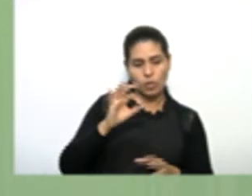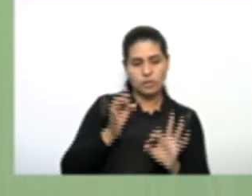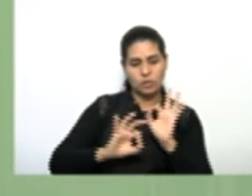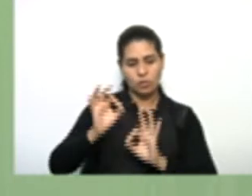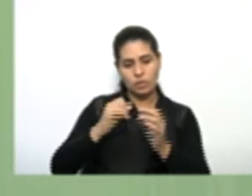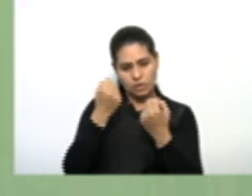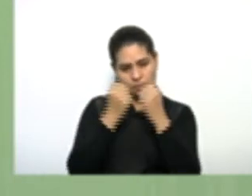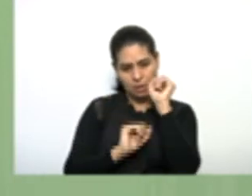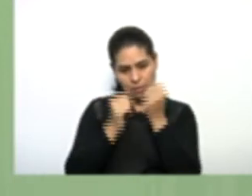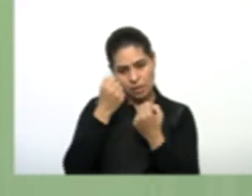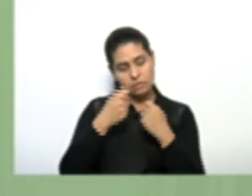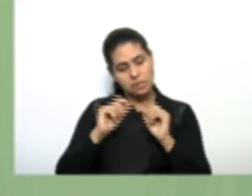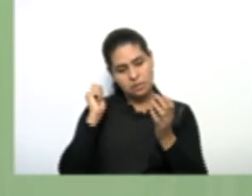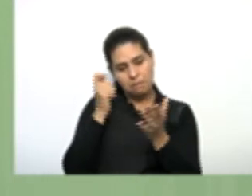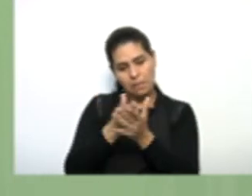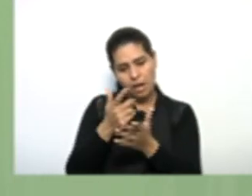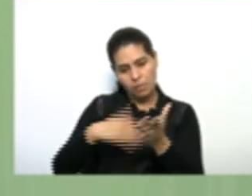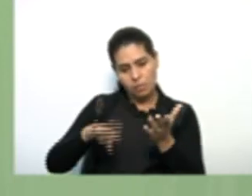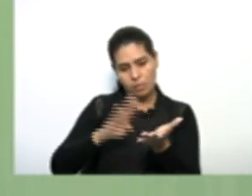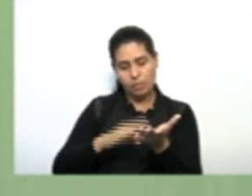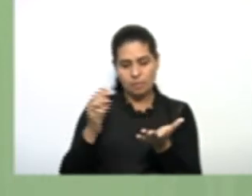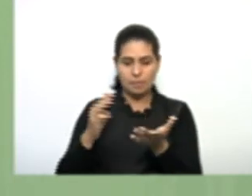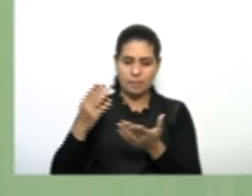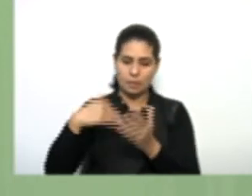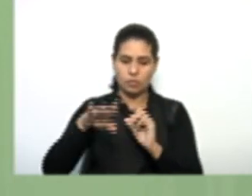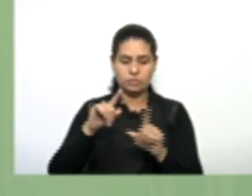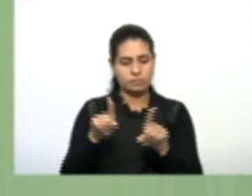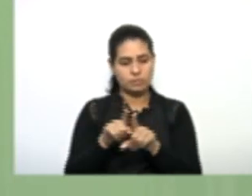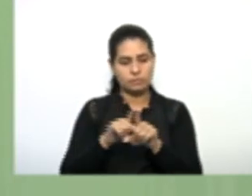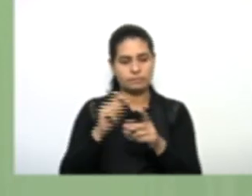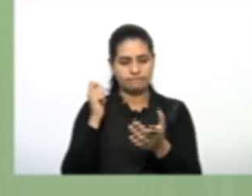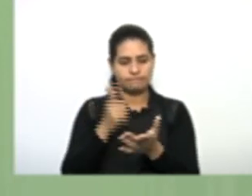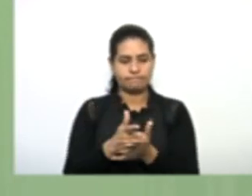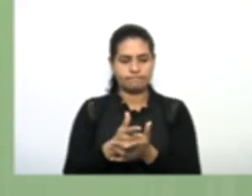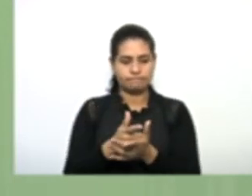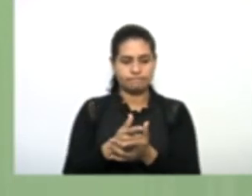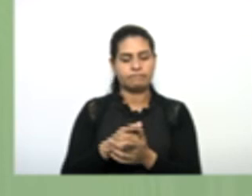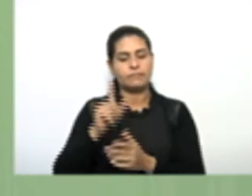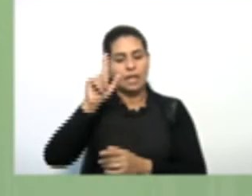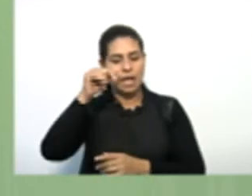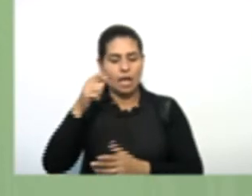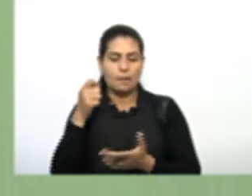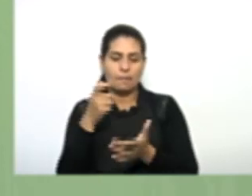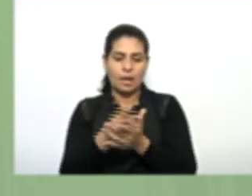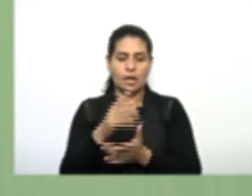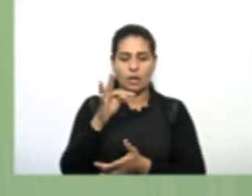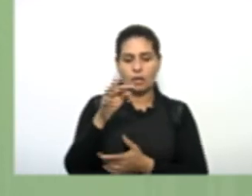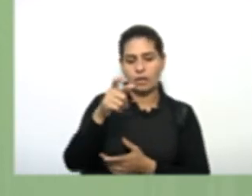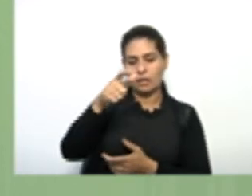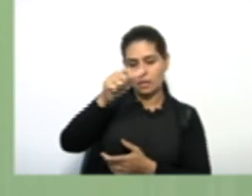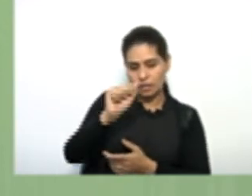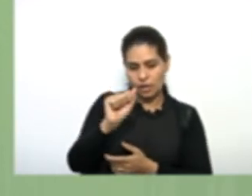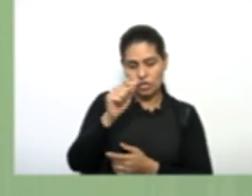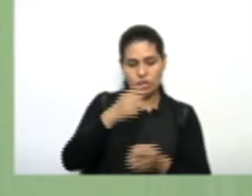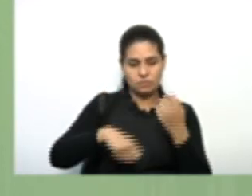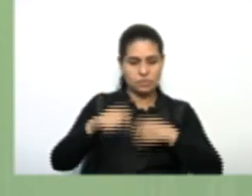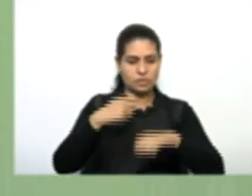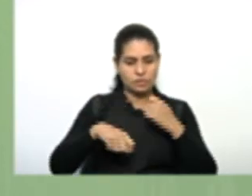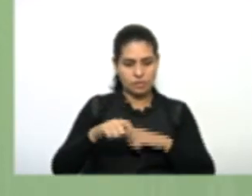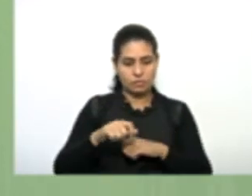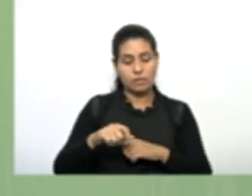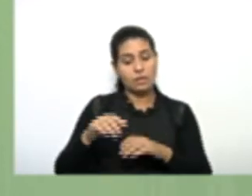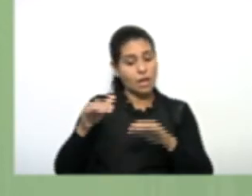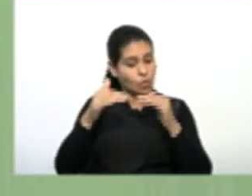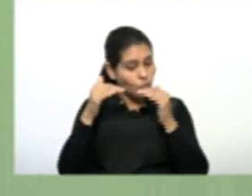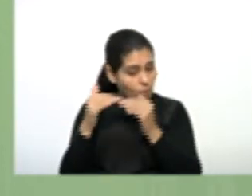equipamentos, que devem ser pagos pelos seus associados ou cooperados. Esse pagamento se dá como cobrança de taxa de administração,